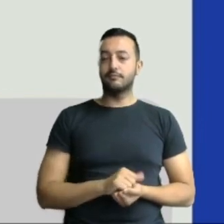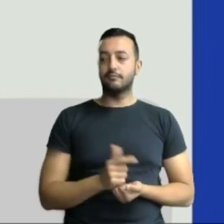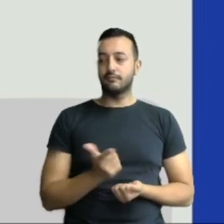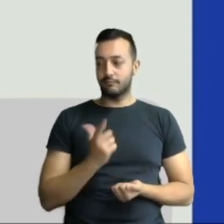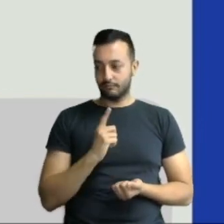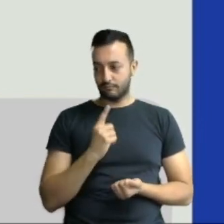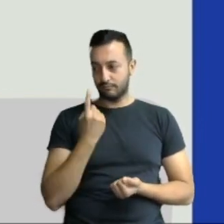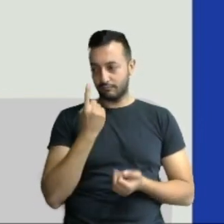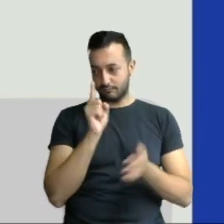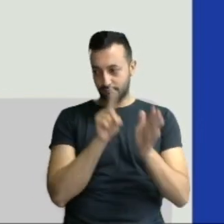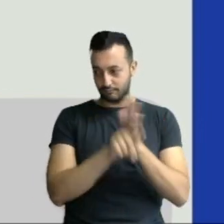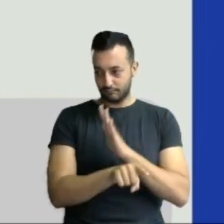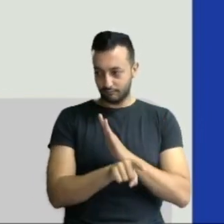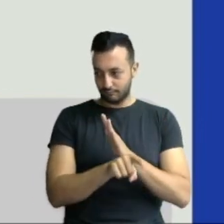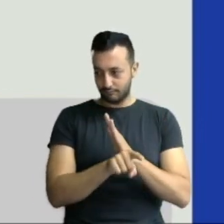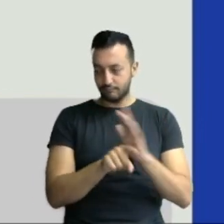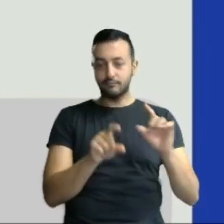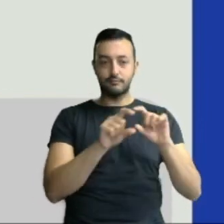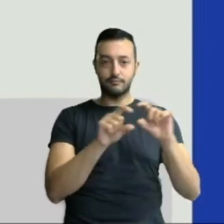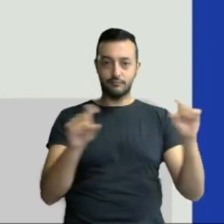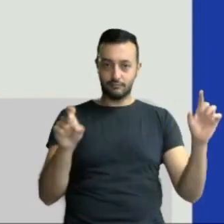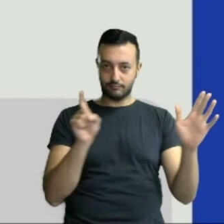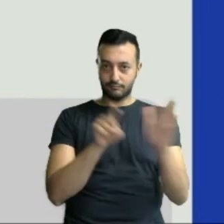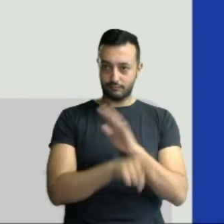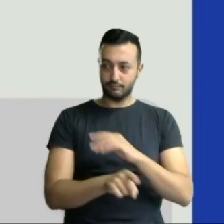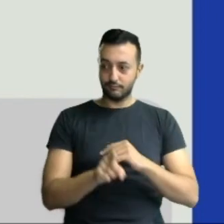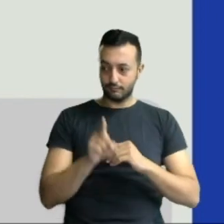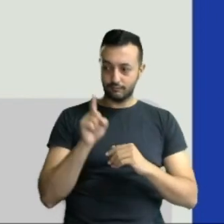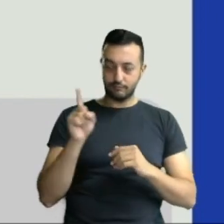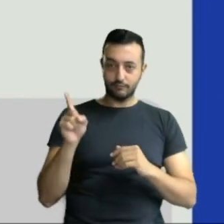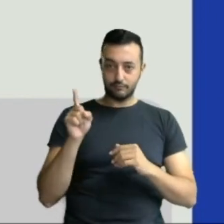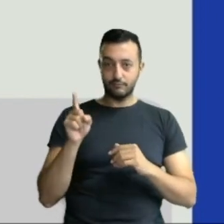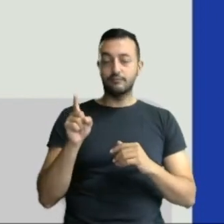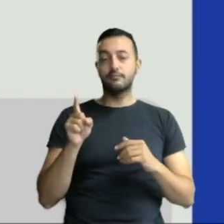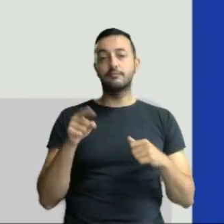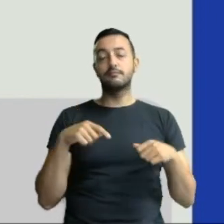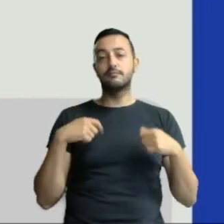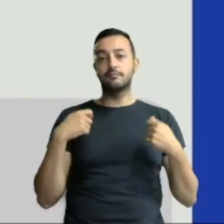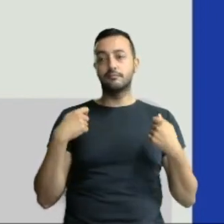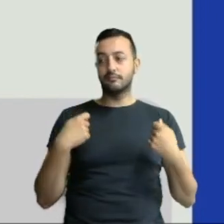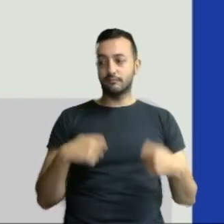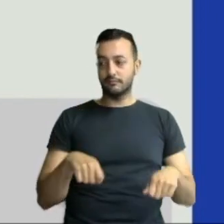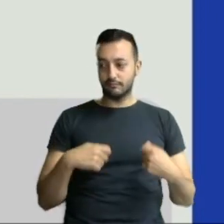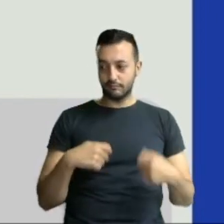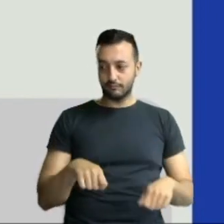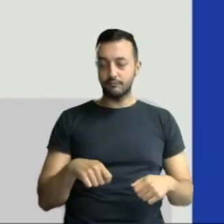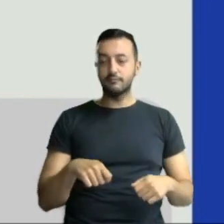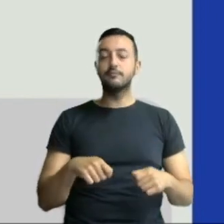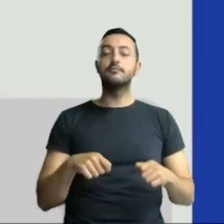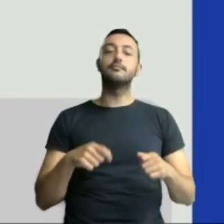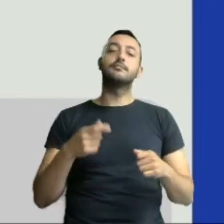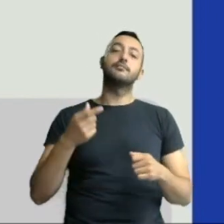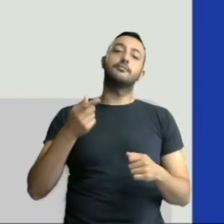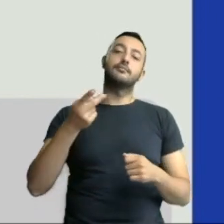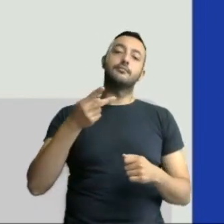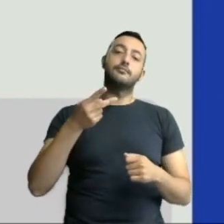uma question, que a essa question nós vamos dar o pronome